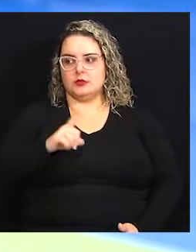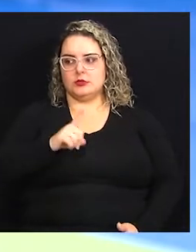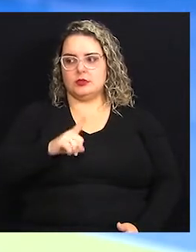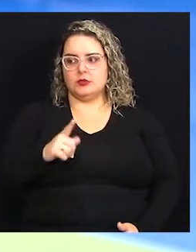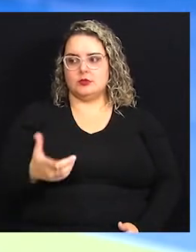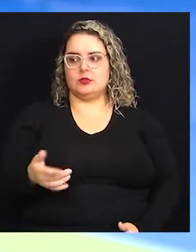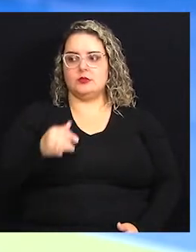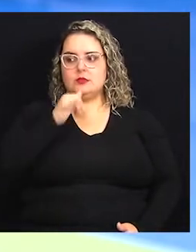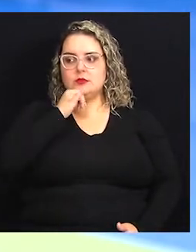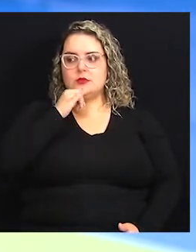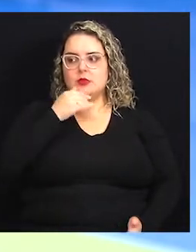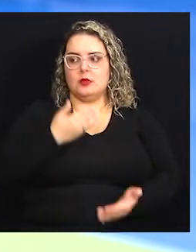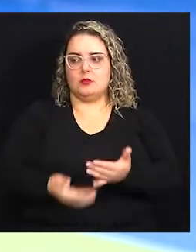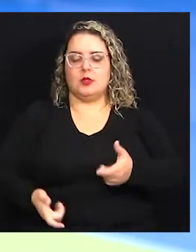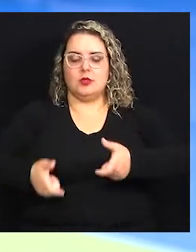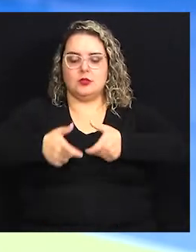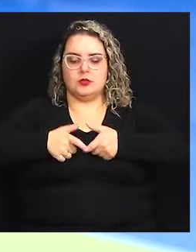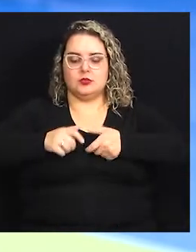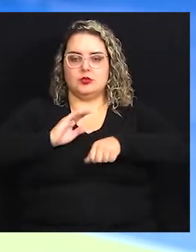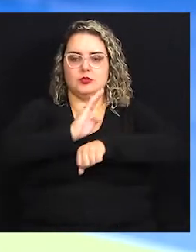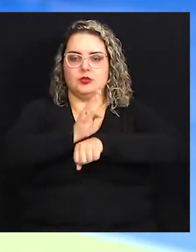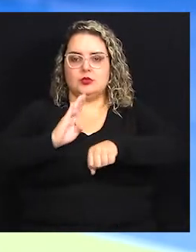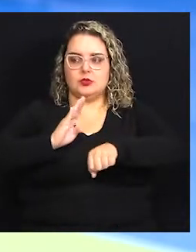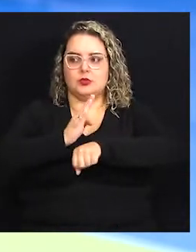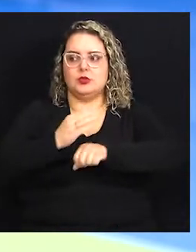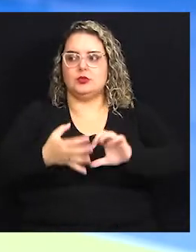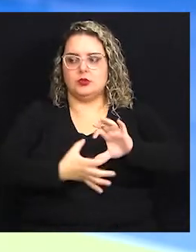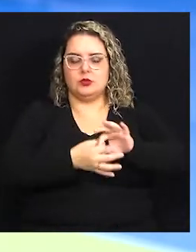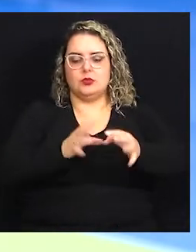perda do bronze em 88 na Olimpíada, né?